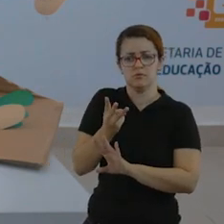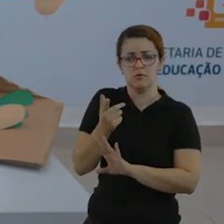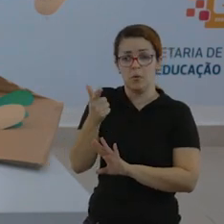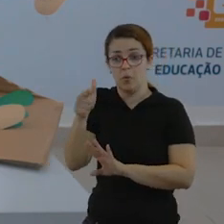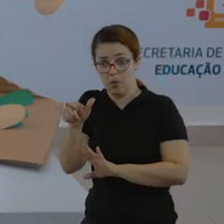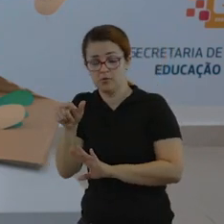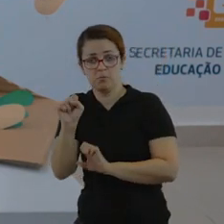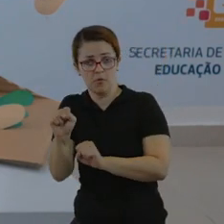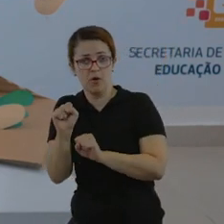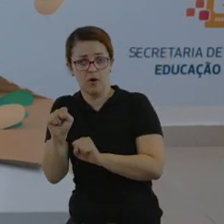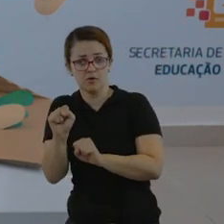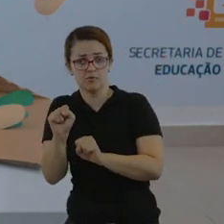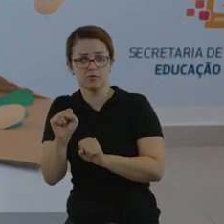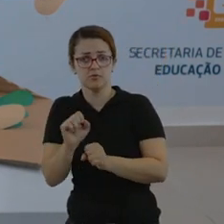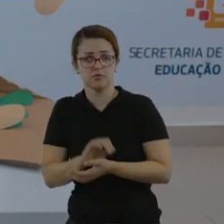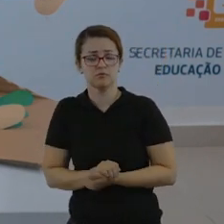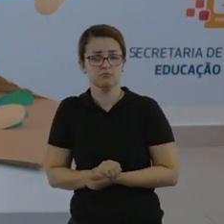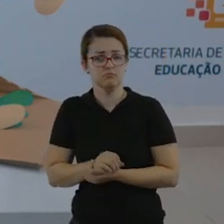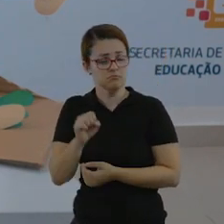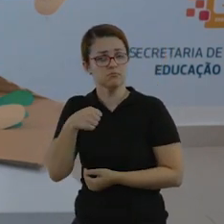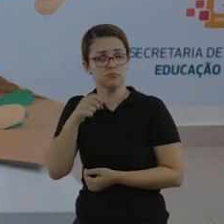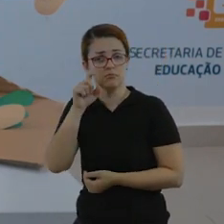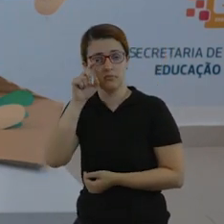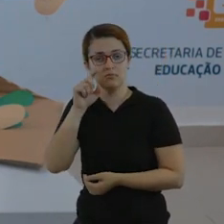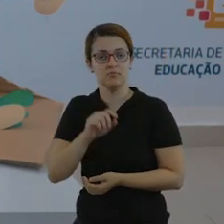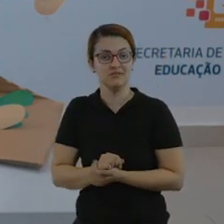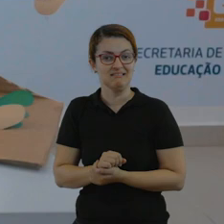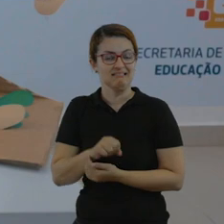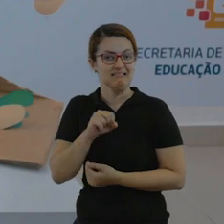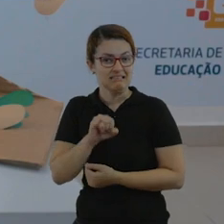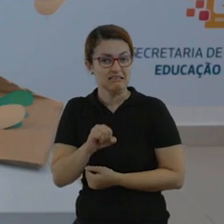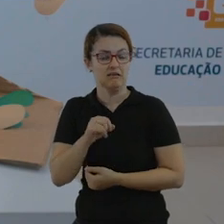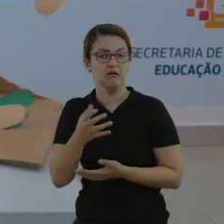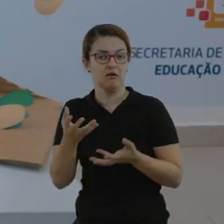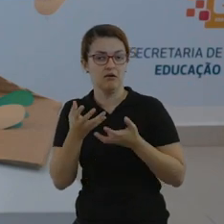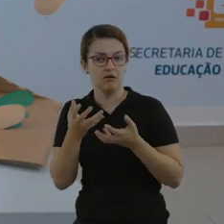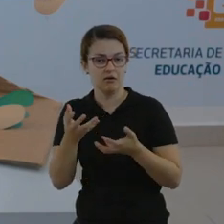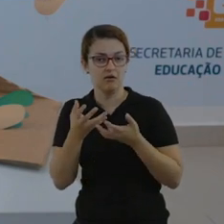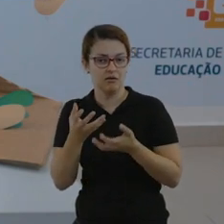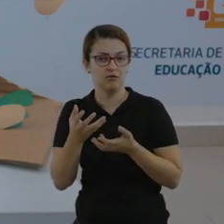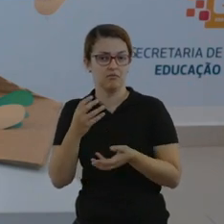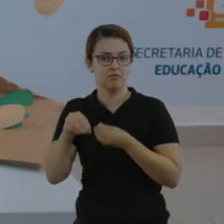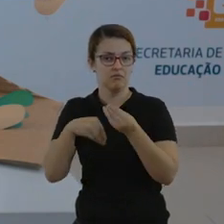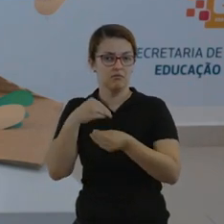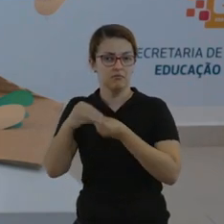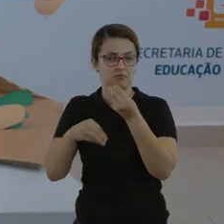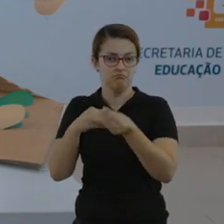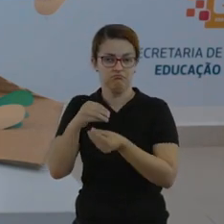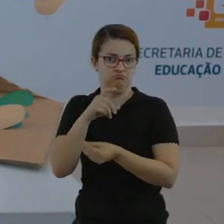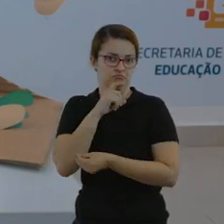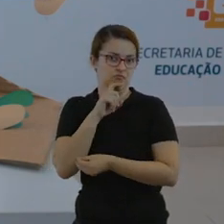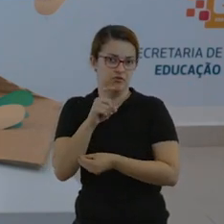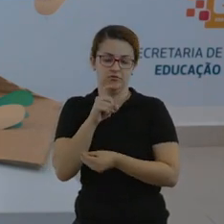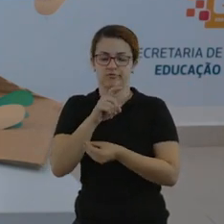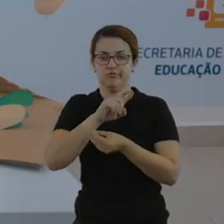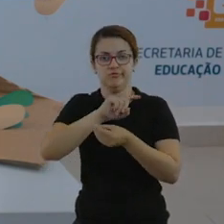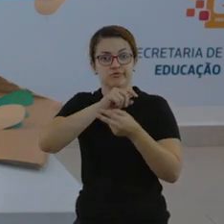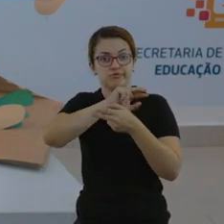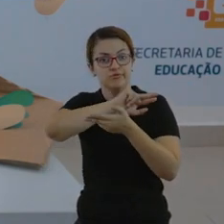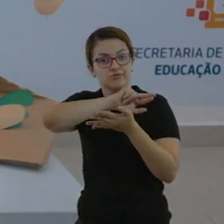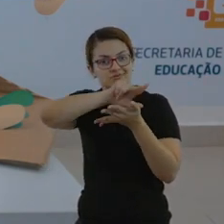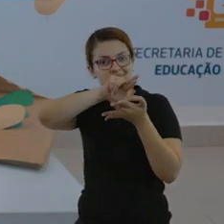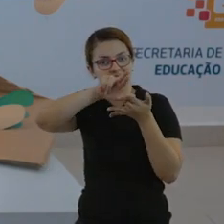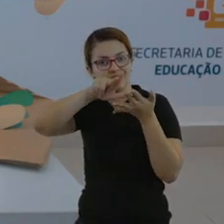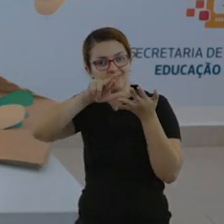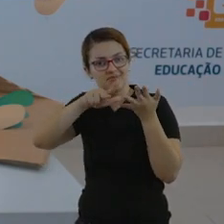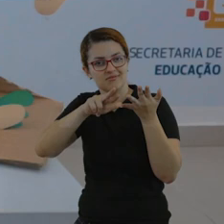sim. Mas se eu quiser criar uma sensação mais real, eu tenho que trabalhar com verdes diferentes.